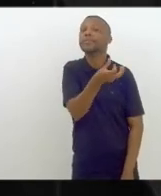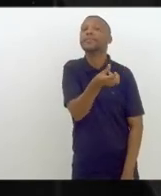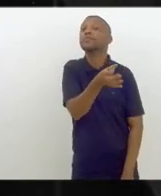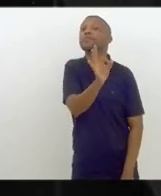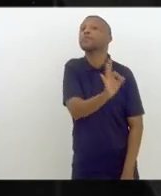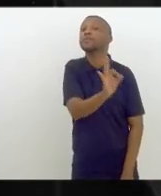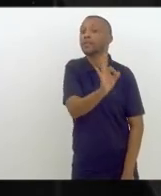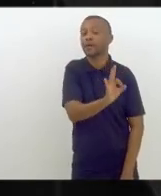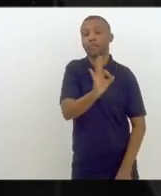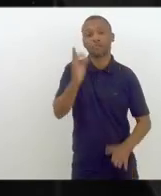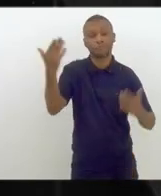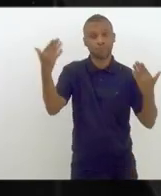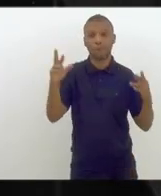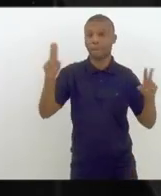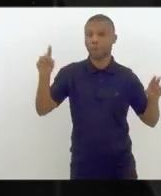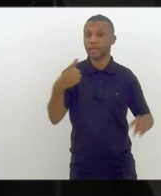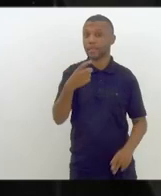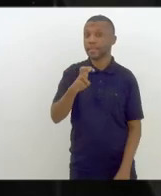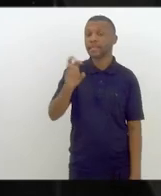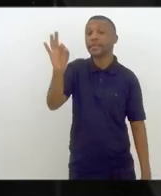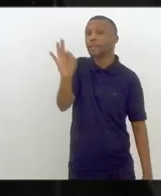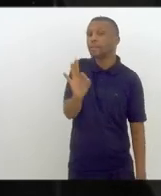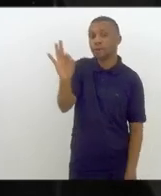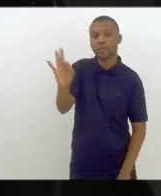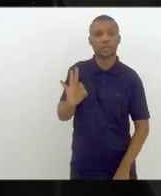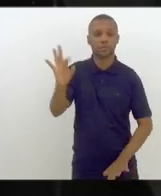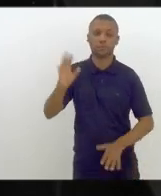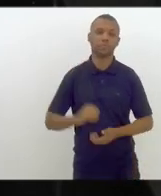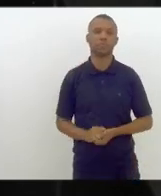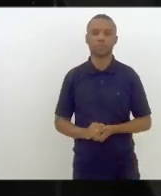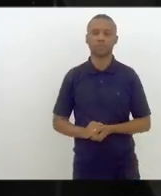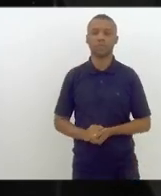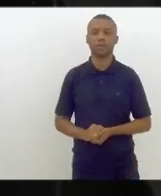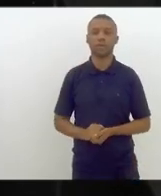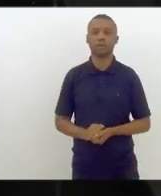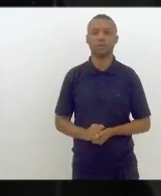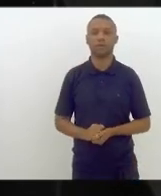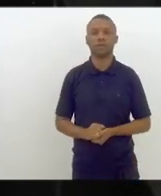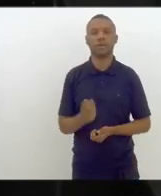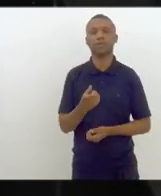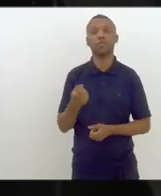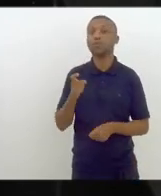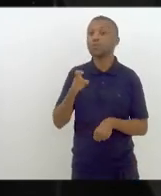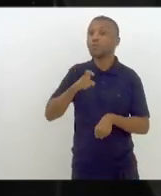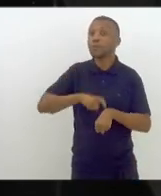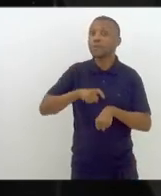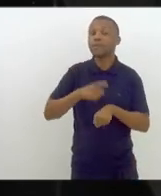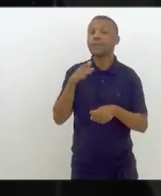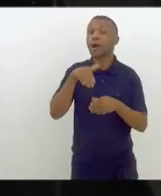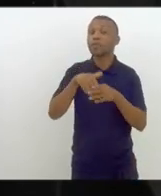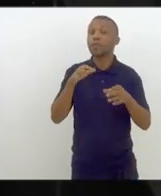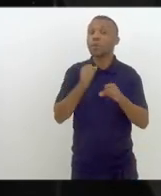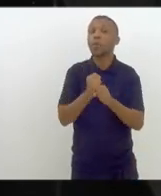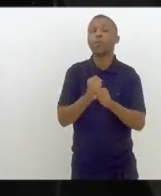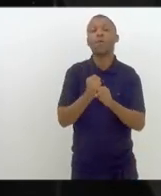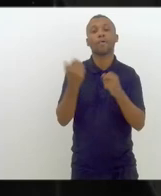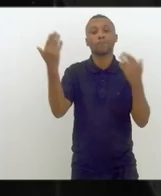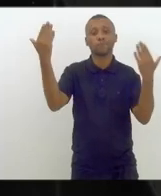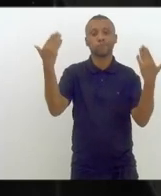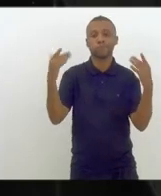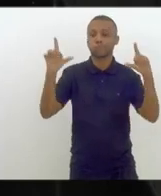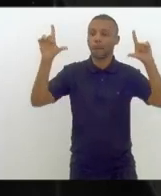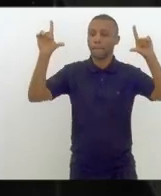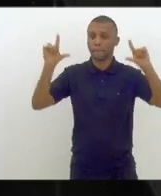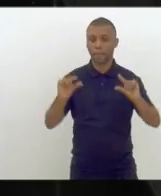36%, uma diferença de 15 pontos percentuais. E aí, quando abre a urna, a diferença ela é infinitamente menor do que